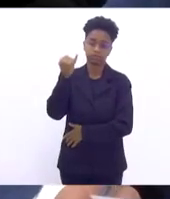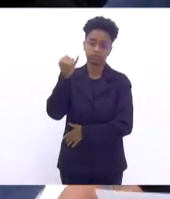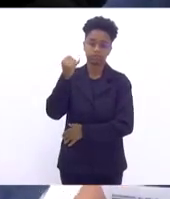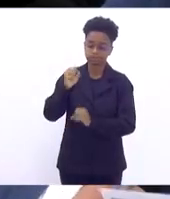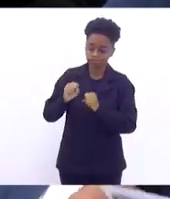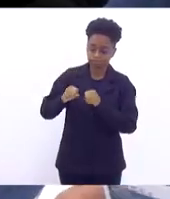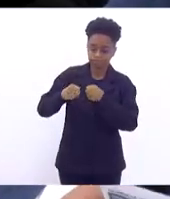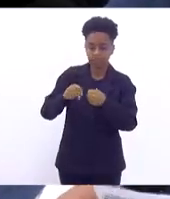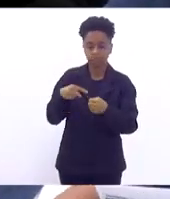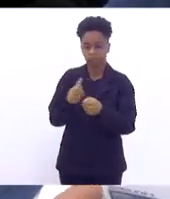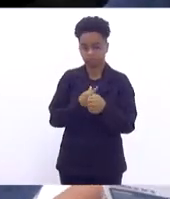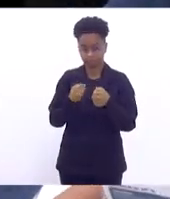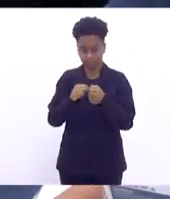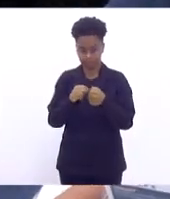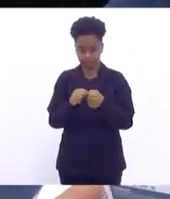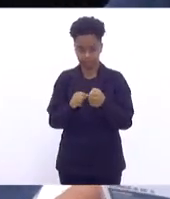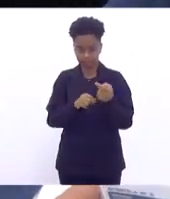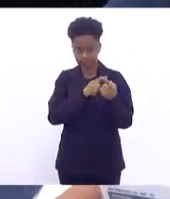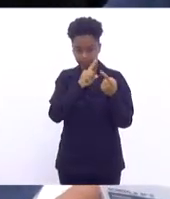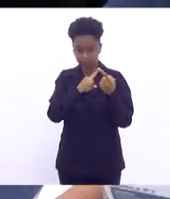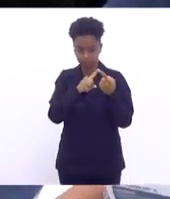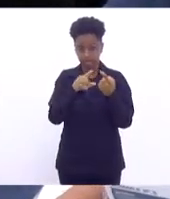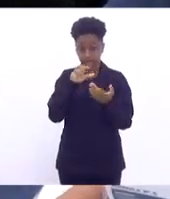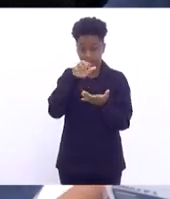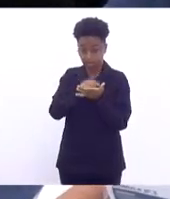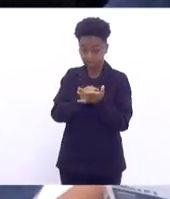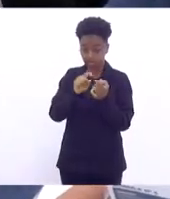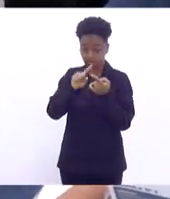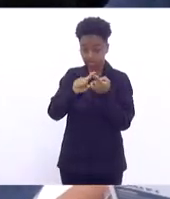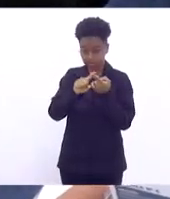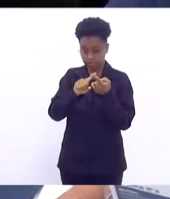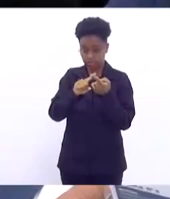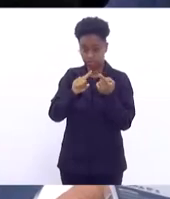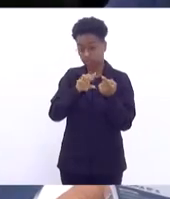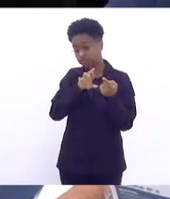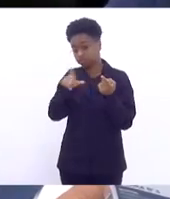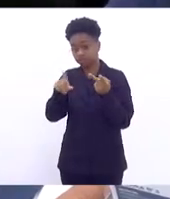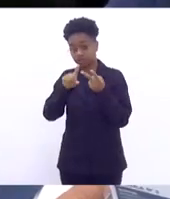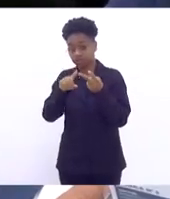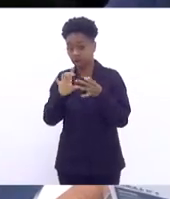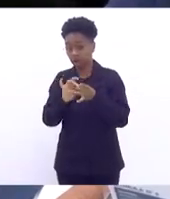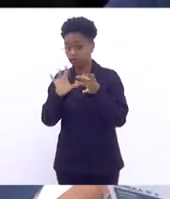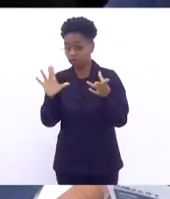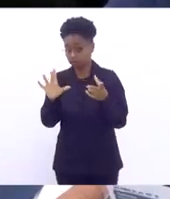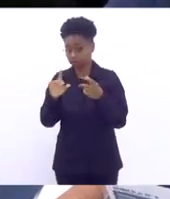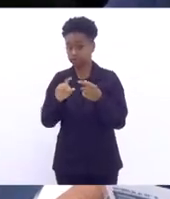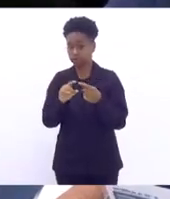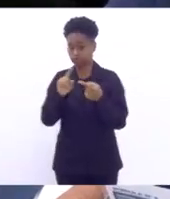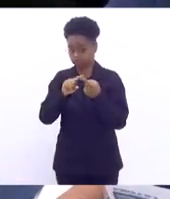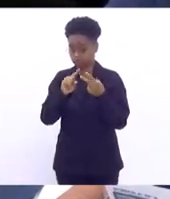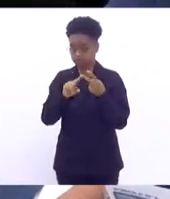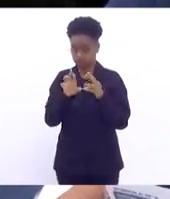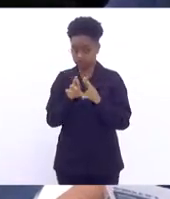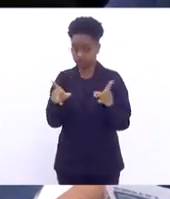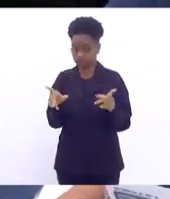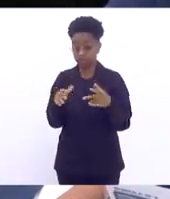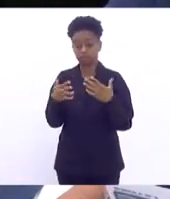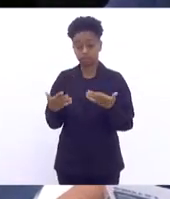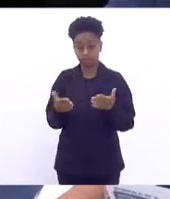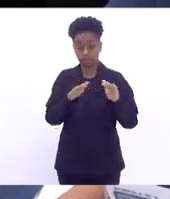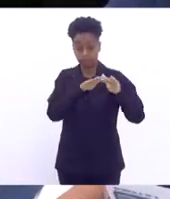enfrentamentos que a gente está fazendo palavra registro é diferente de palavra autorização no ato da mesa da câmara